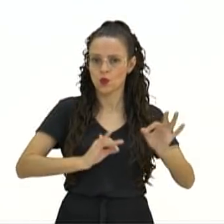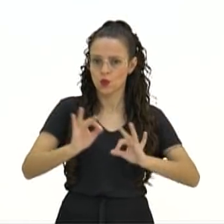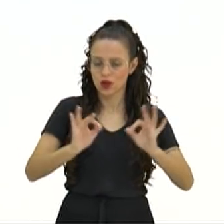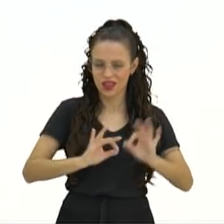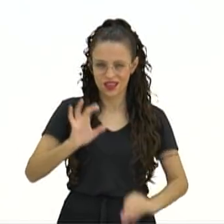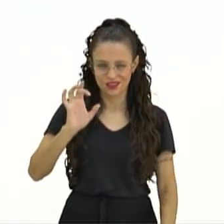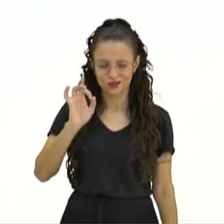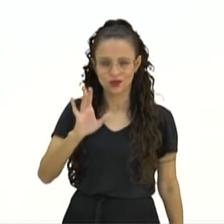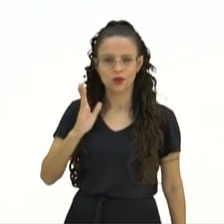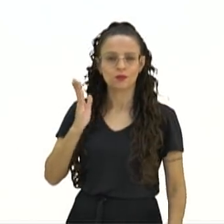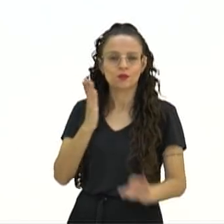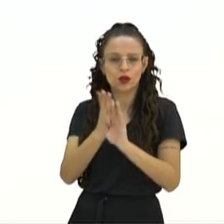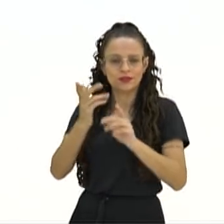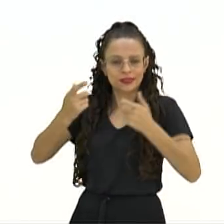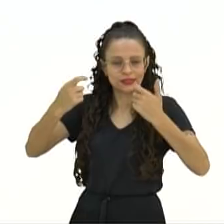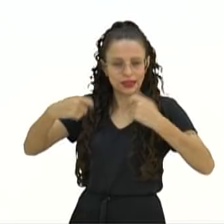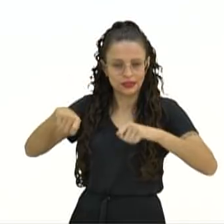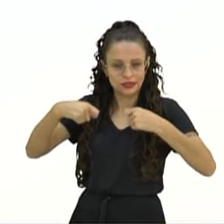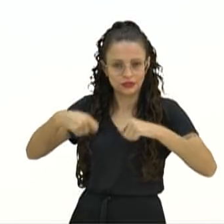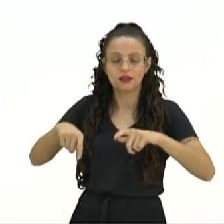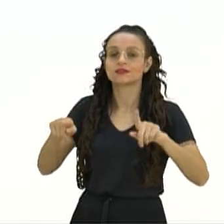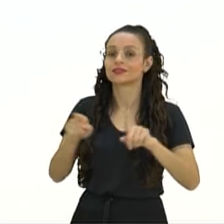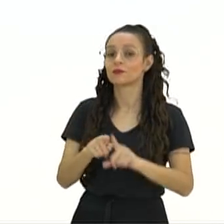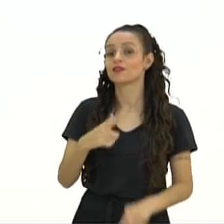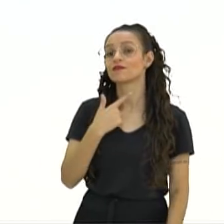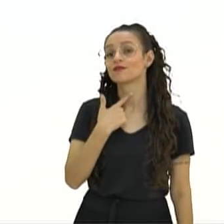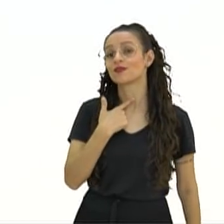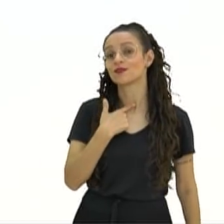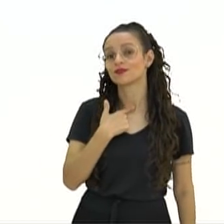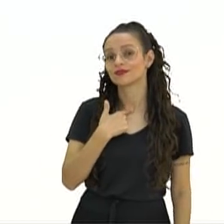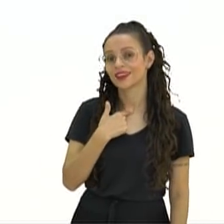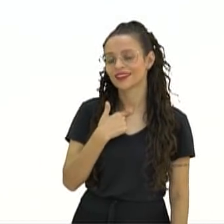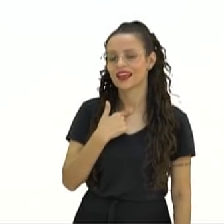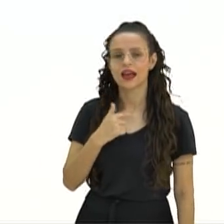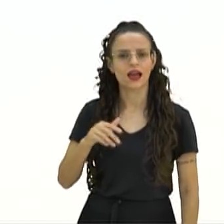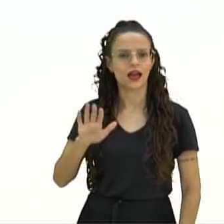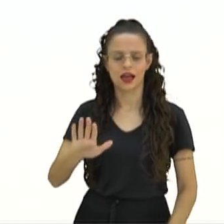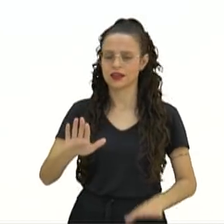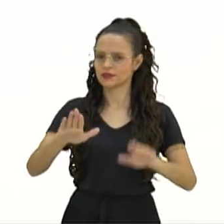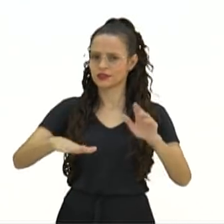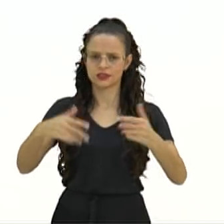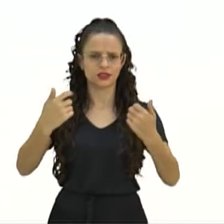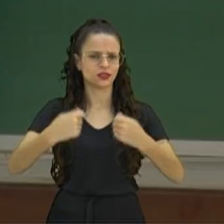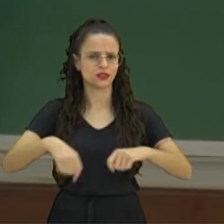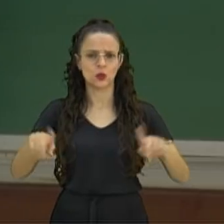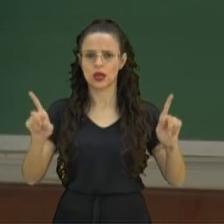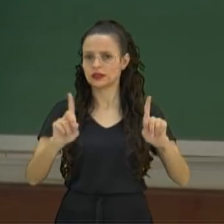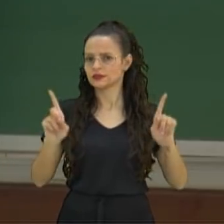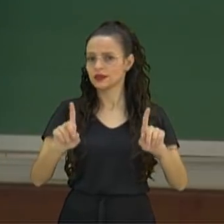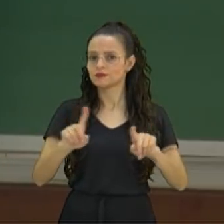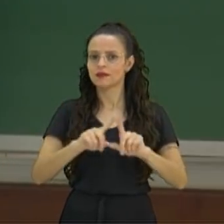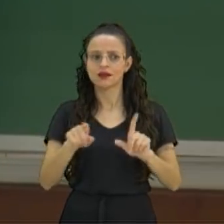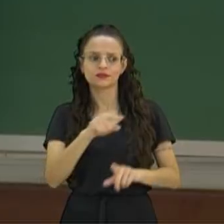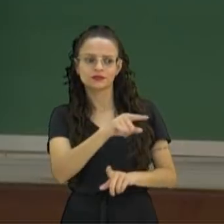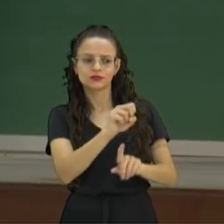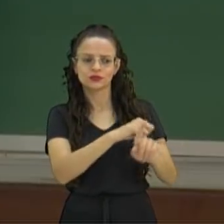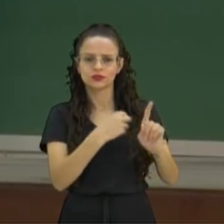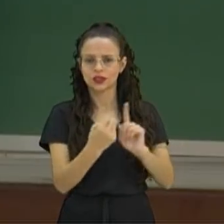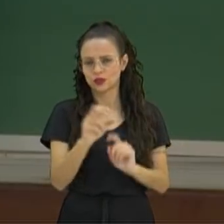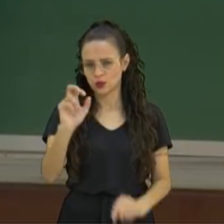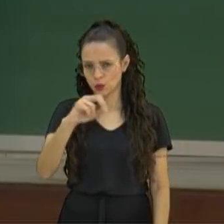atender as necessidades, né? Mas também as vontades. Às vezes não é necessário, mas a pessoa ou aquela